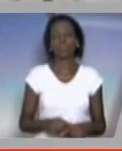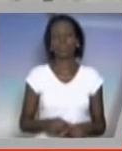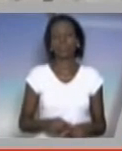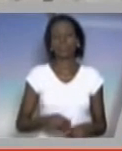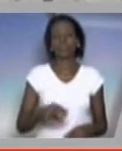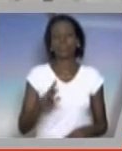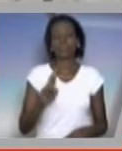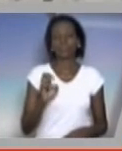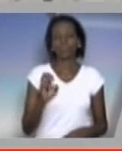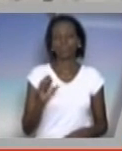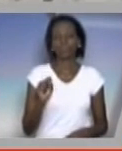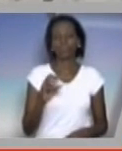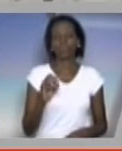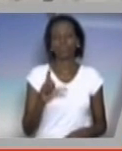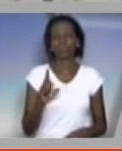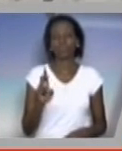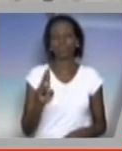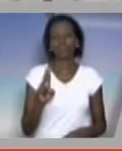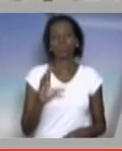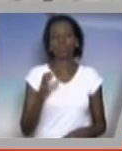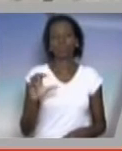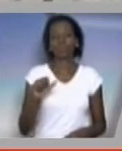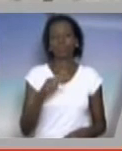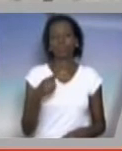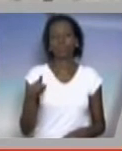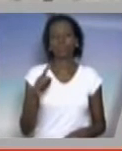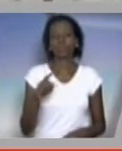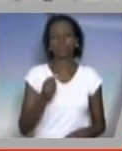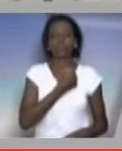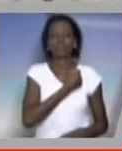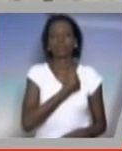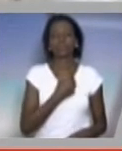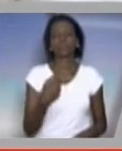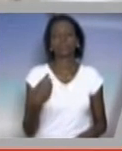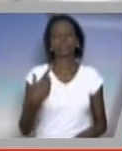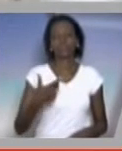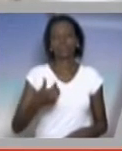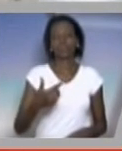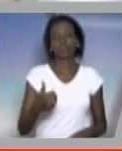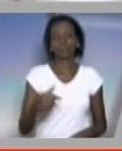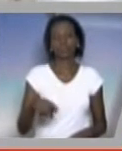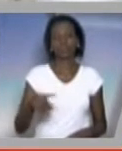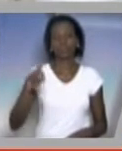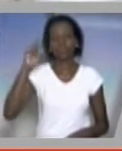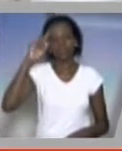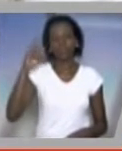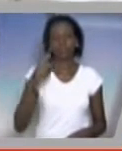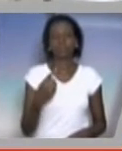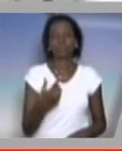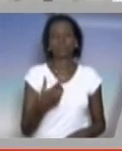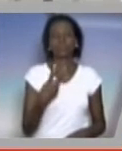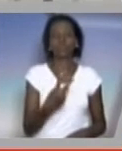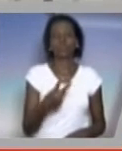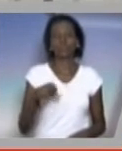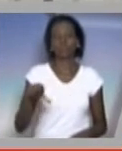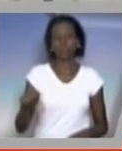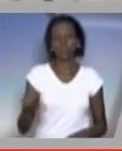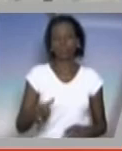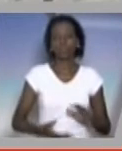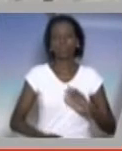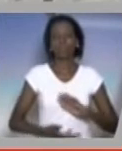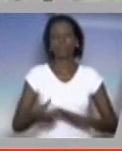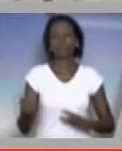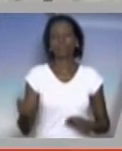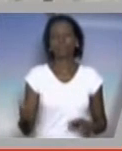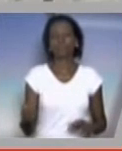12, publicada no último dia 29, agora, ela, na verdade, retira coordenadores de